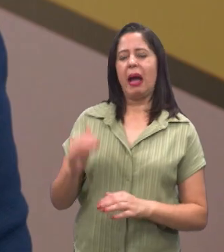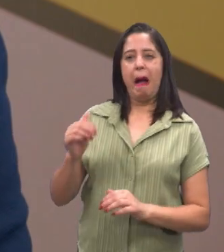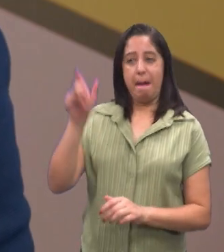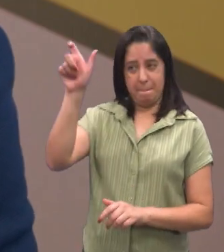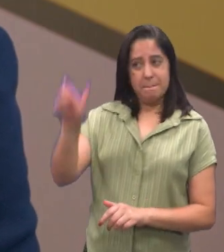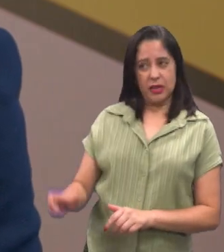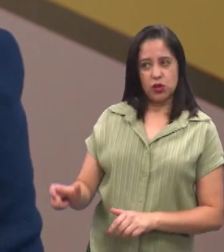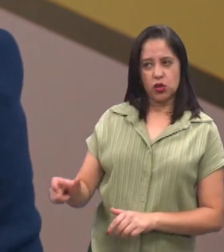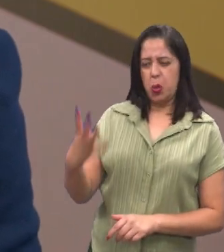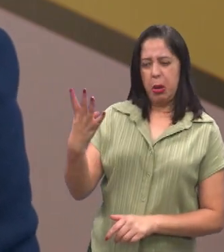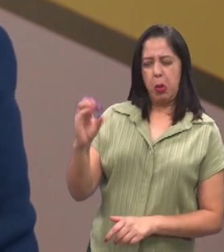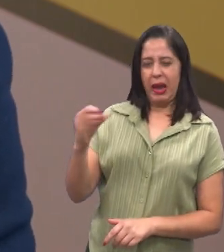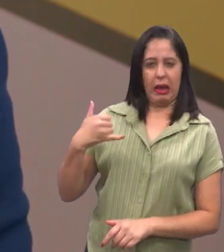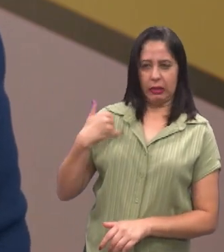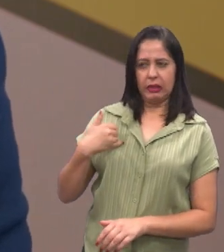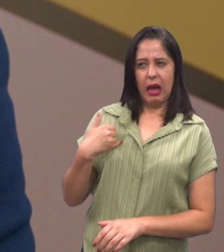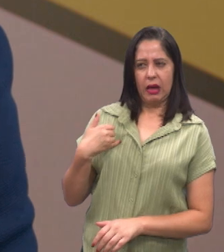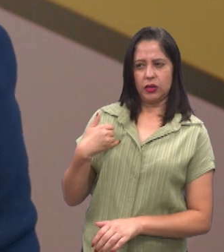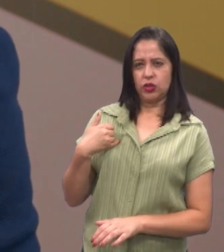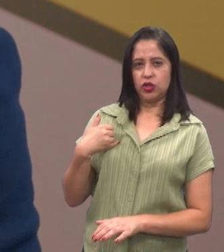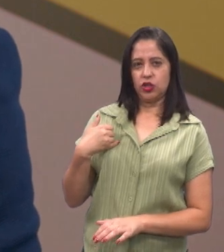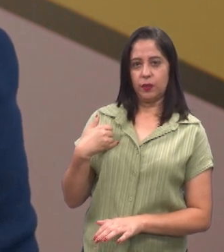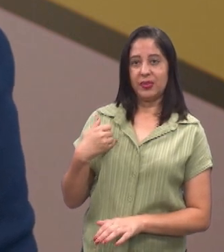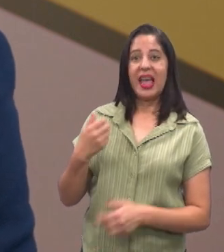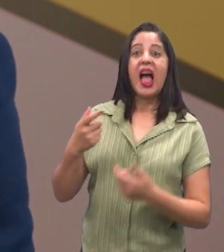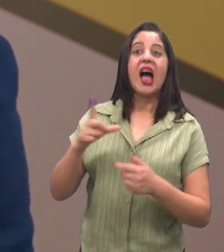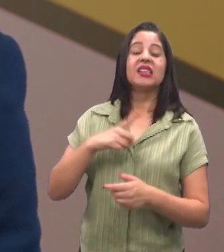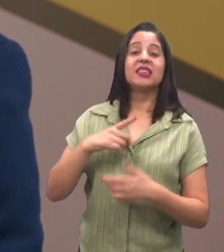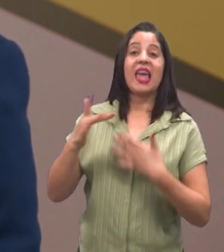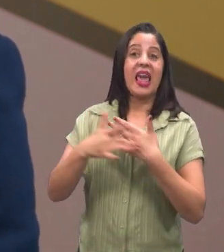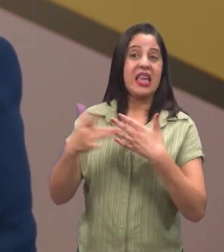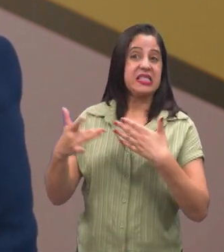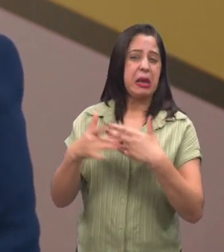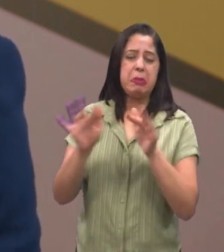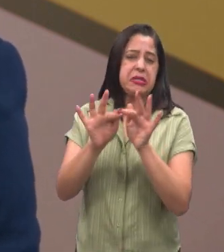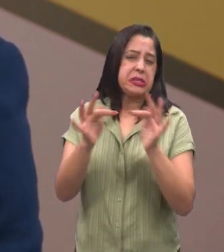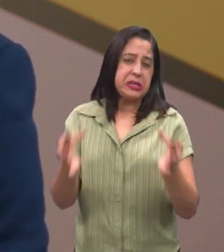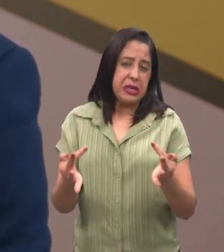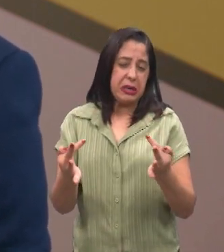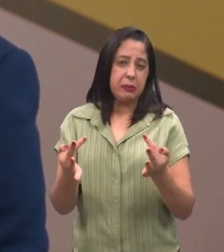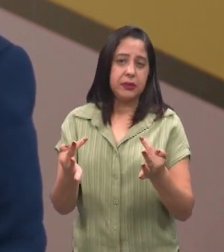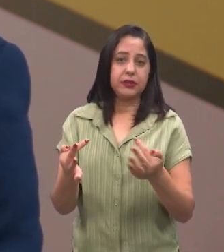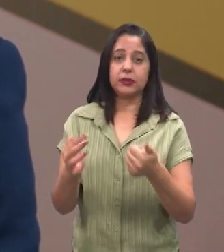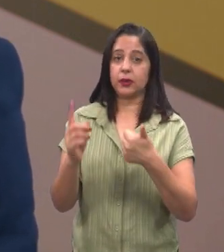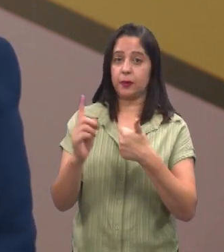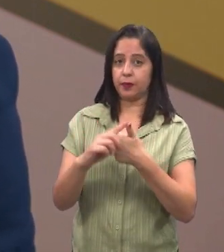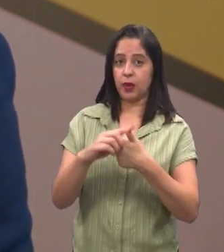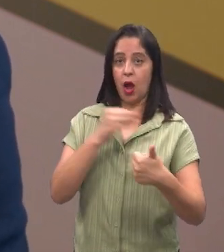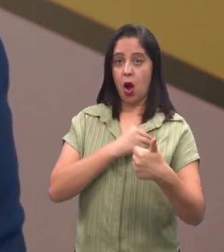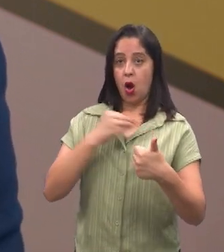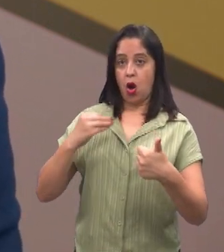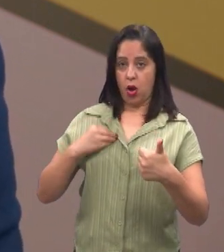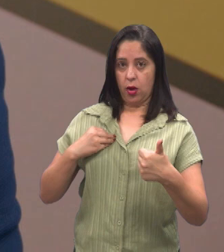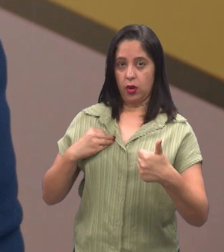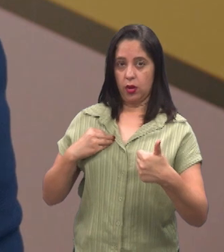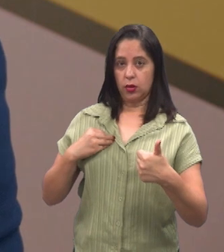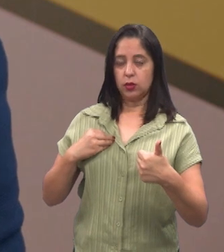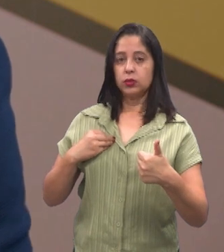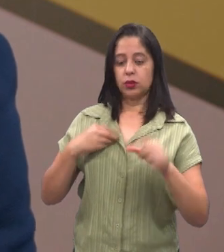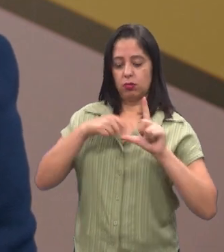faixa dos seus 40 e poucos anos, você tem exames dos mais simples aos mais complexos. Então, dos mais simples seriam o